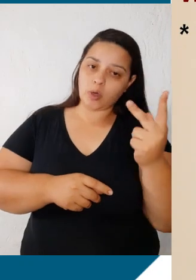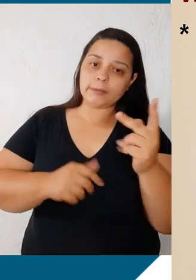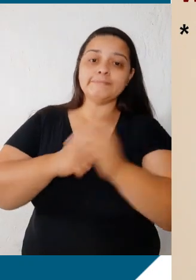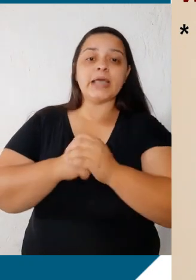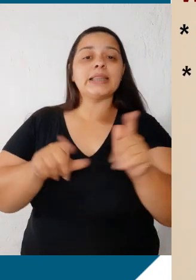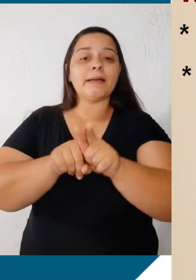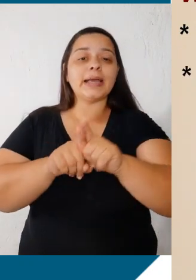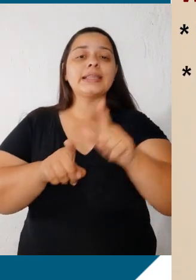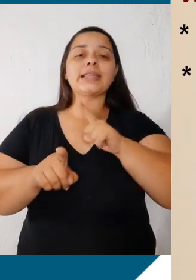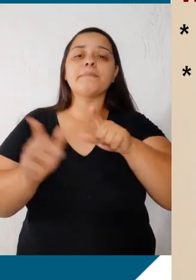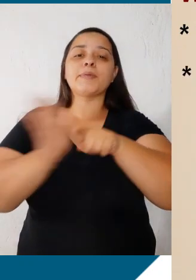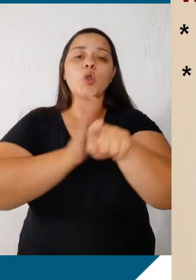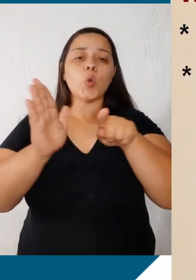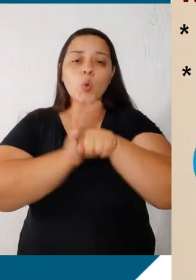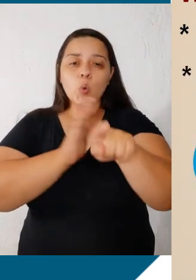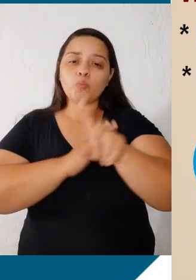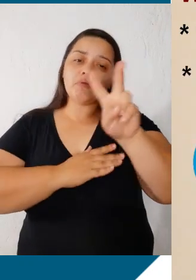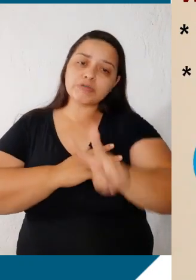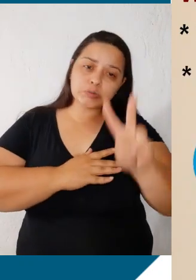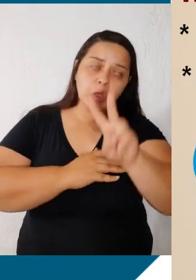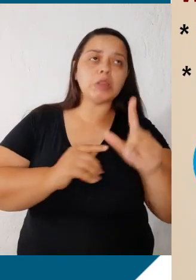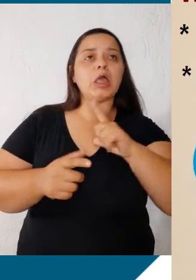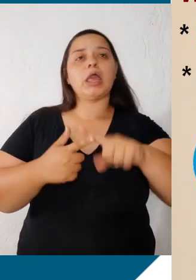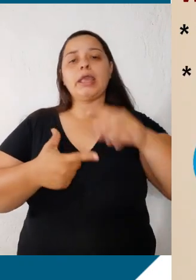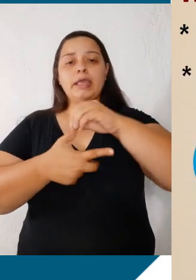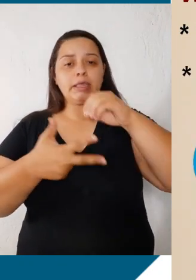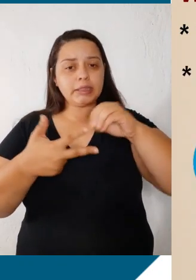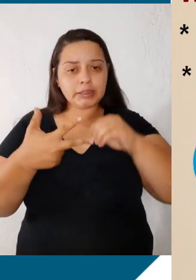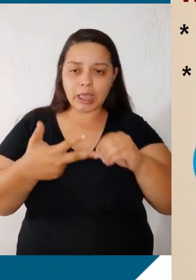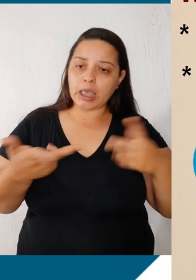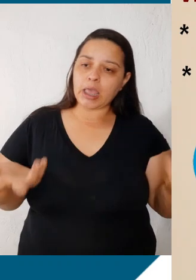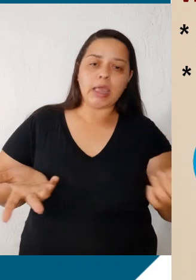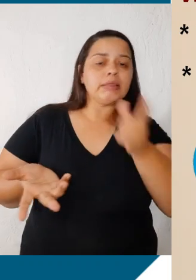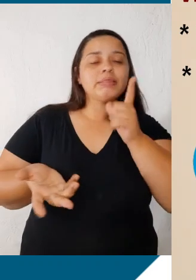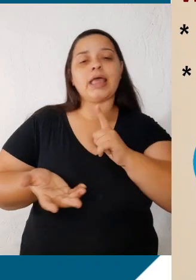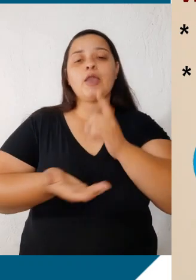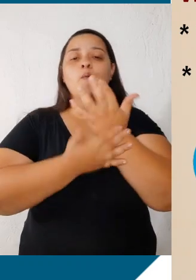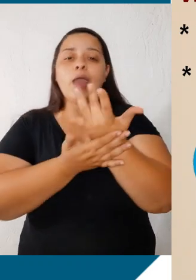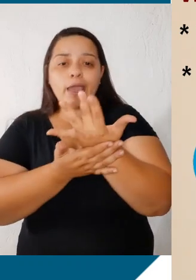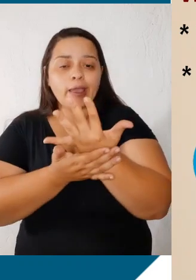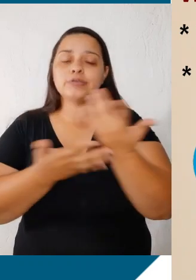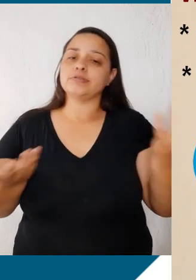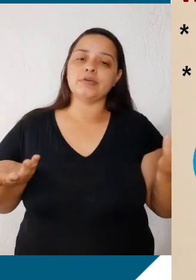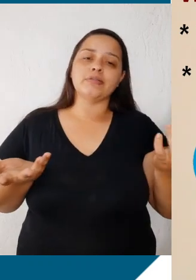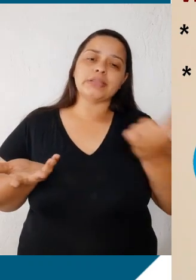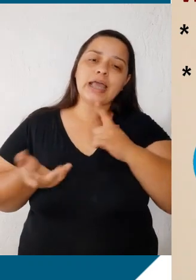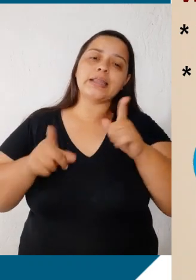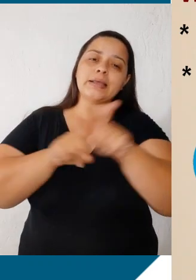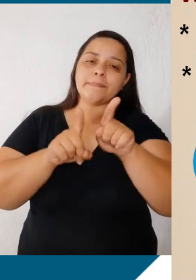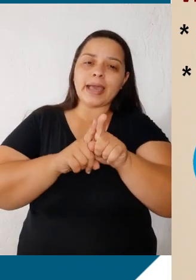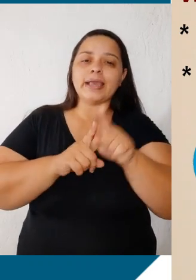trazer alguma questão de vestibular, do novo Enem, um vestibular da Universidade Estadual do Rio de Janeiro, a UERJ,